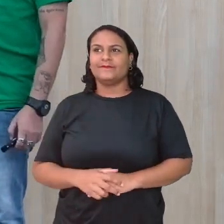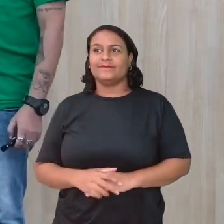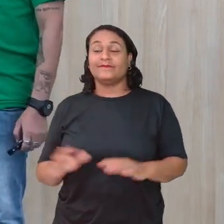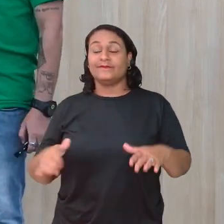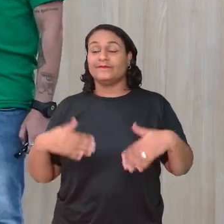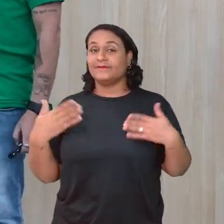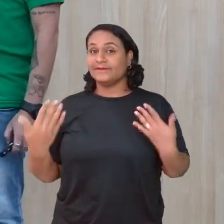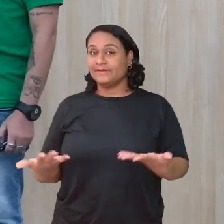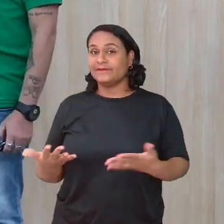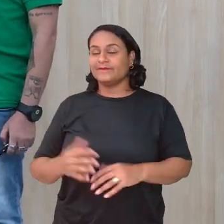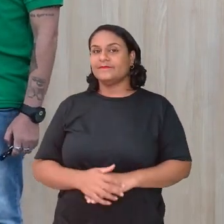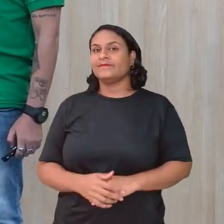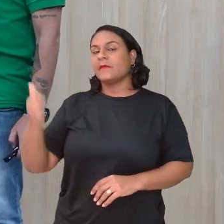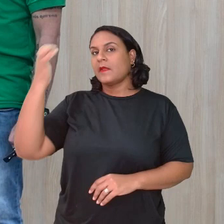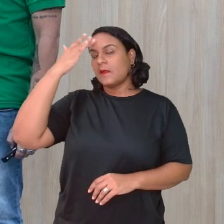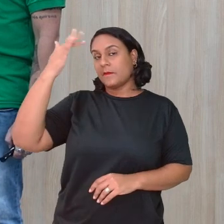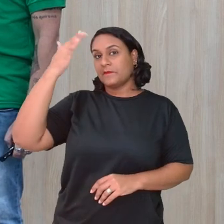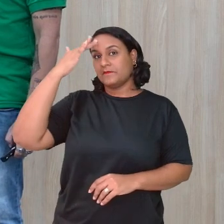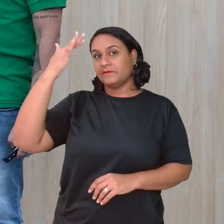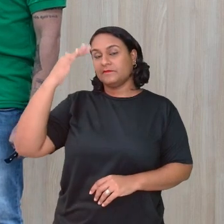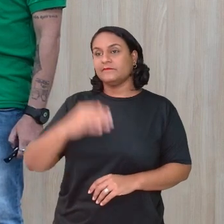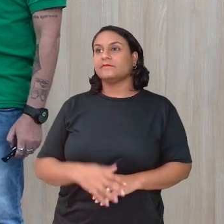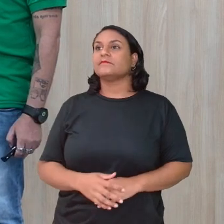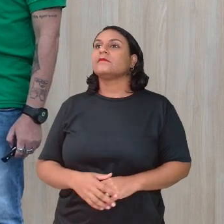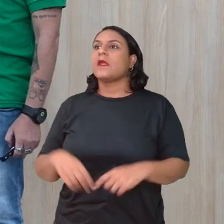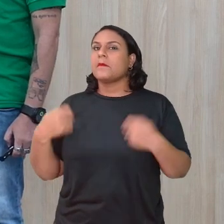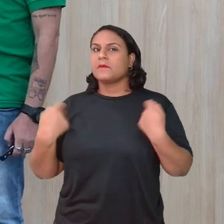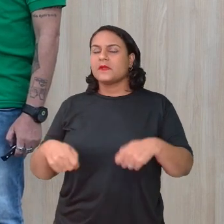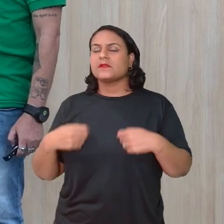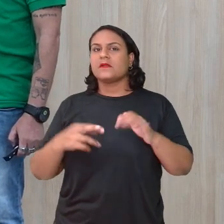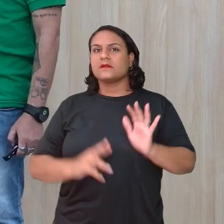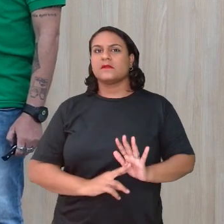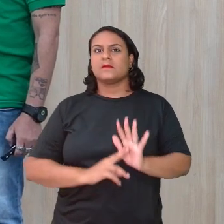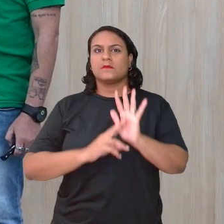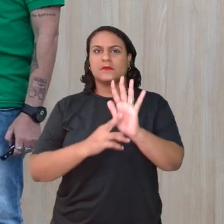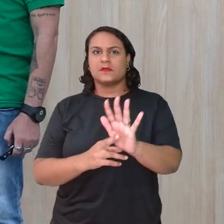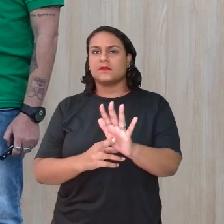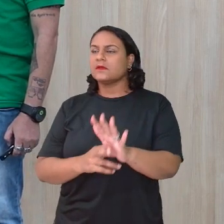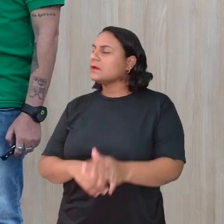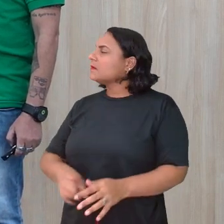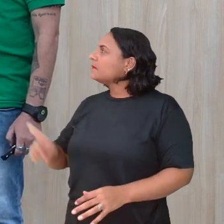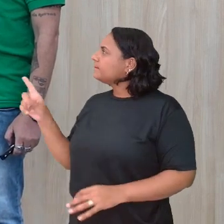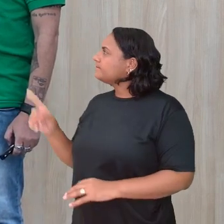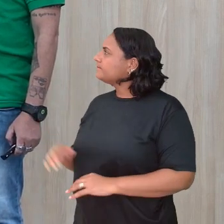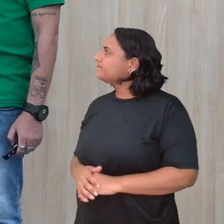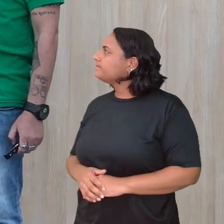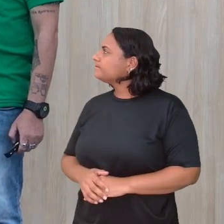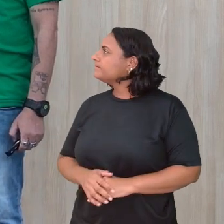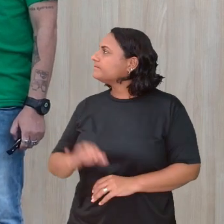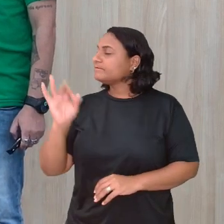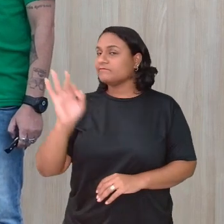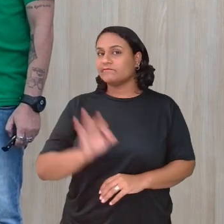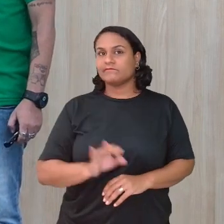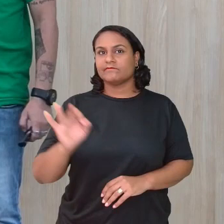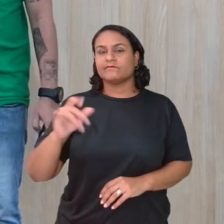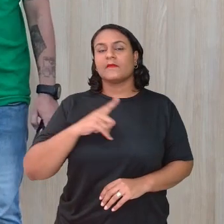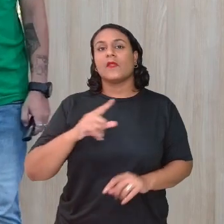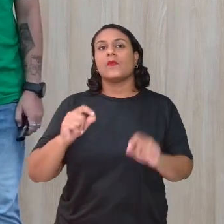Então, imagina no caso aqui que eu tivesse que representar isso daí em porcentagem. Eu